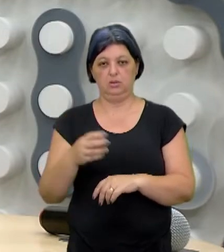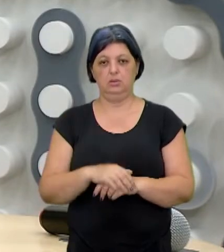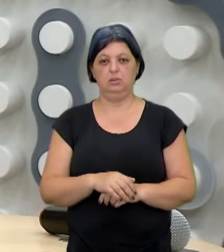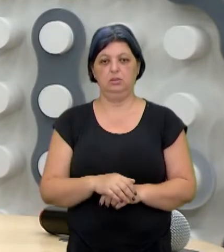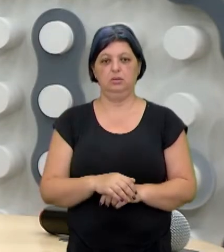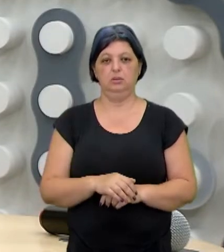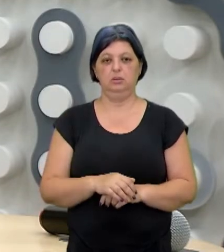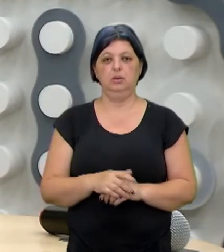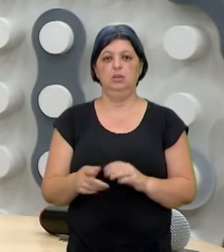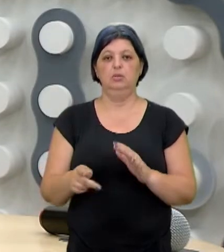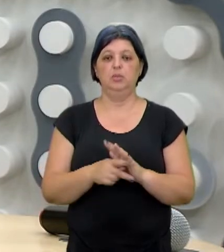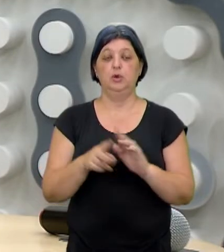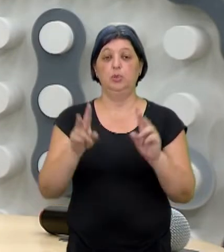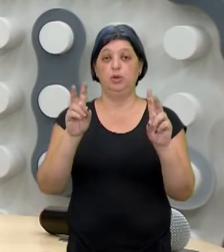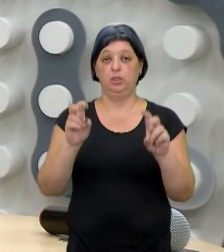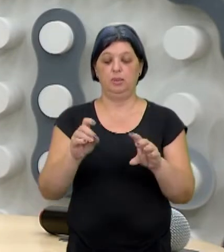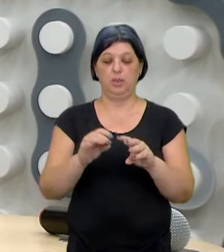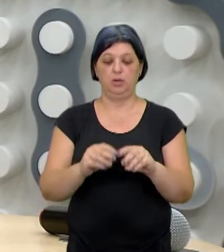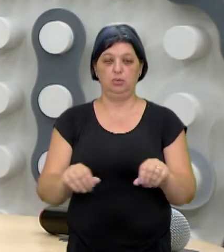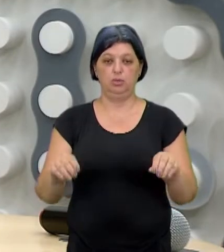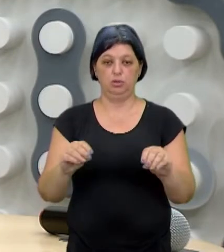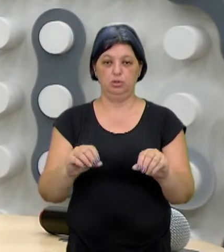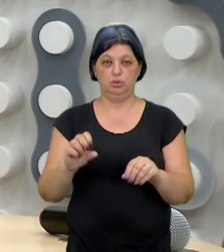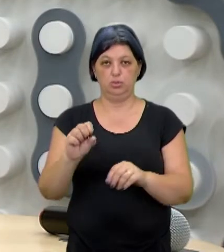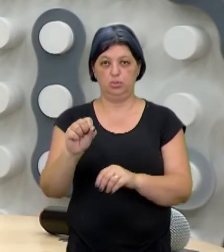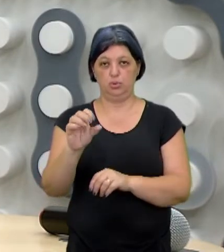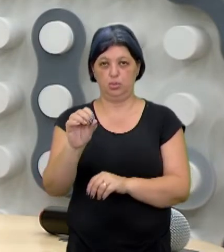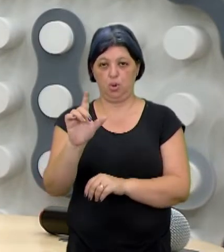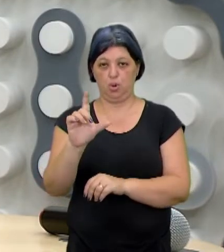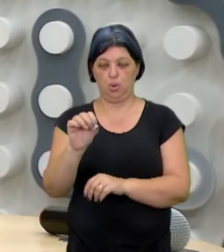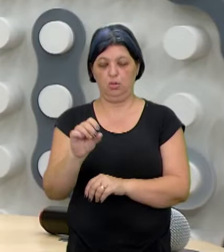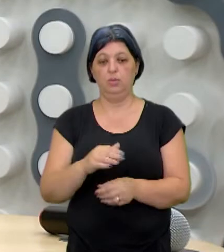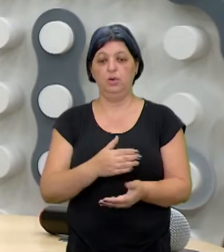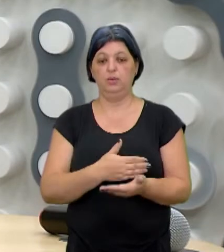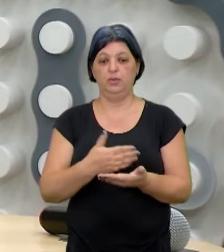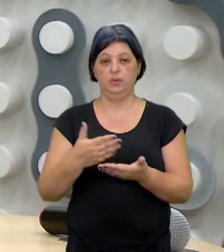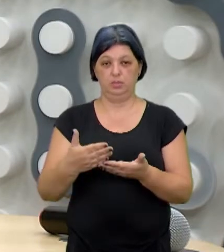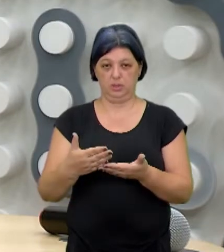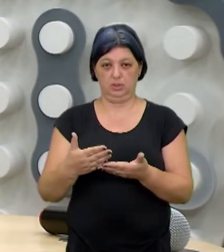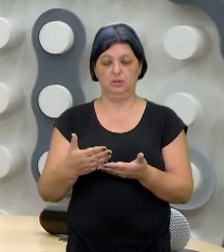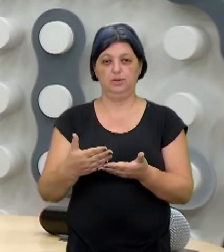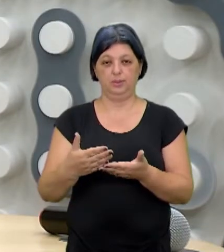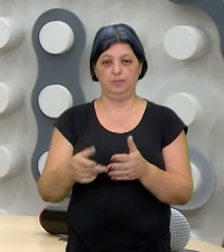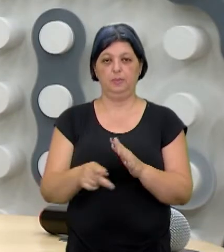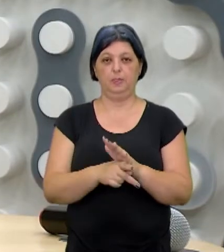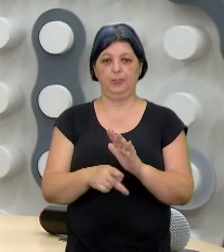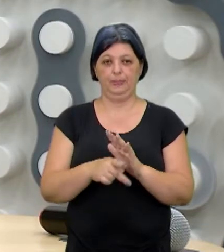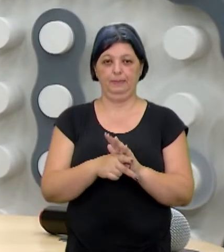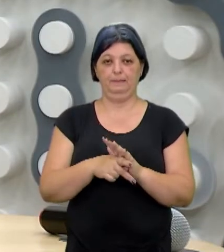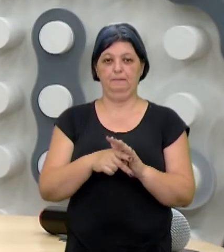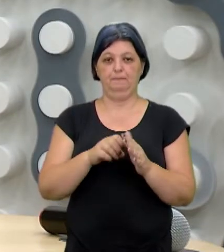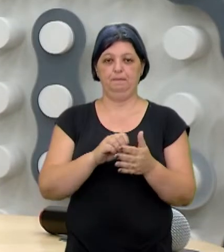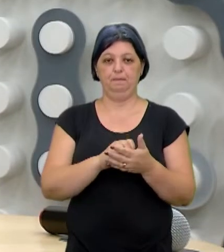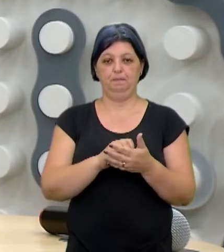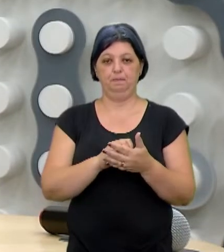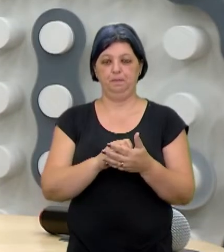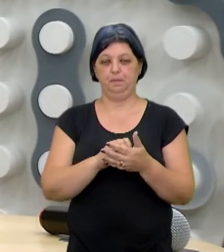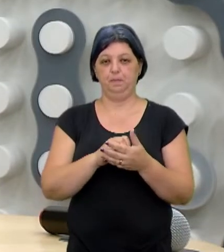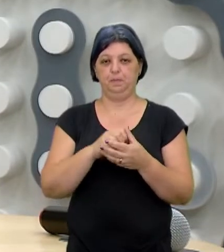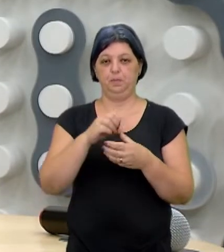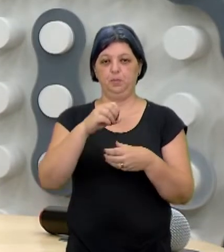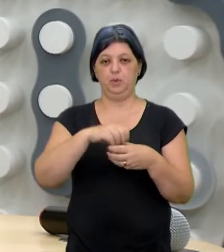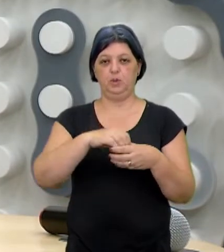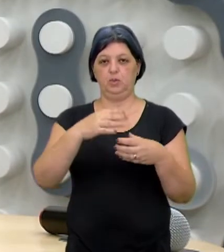aí sobre os solos, né, mas nós vamos começar uma introdução através deste componente 3, falando aí sobre